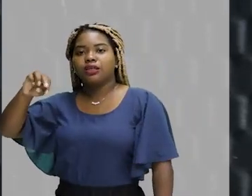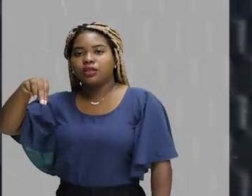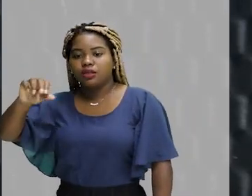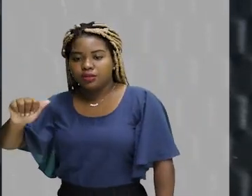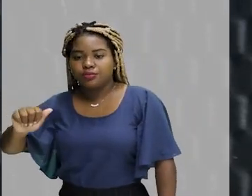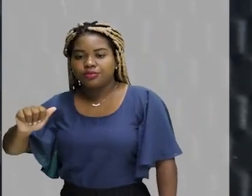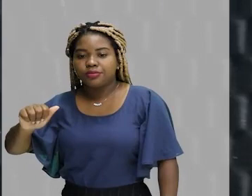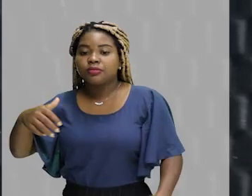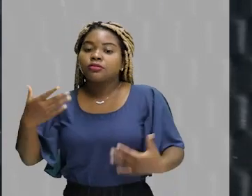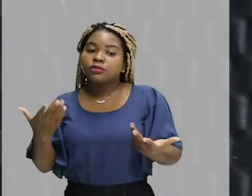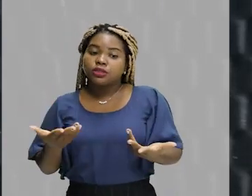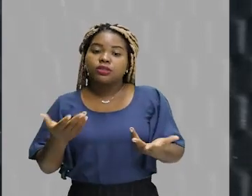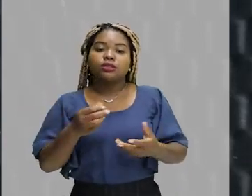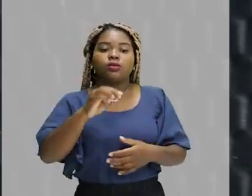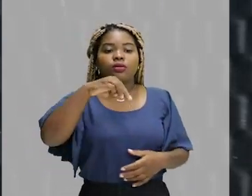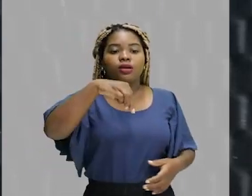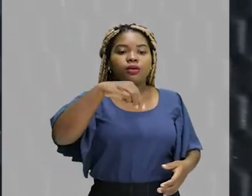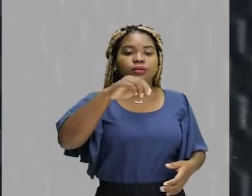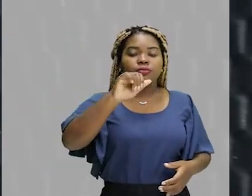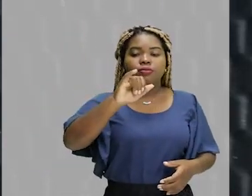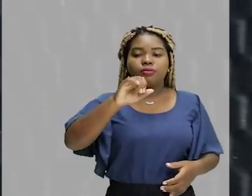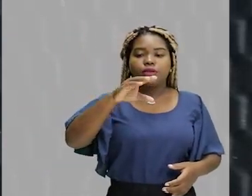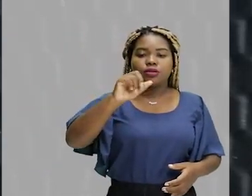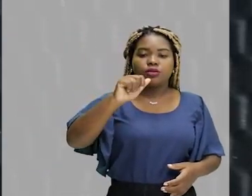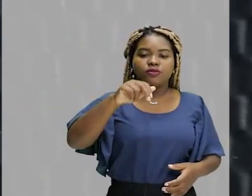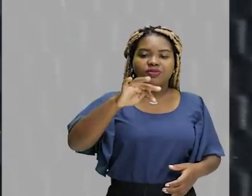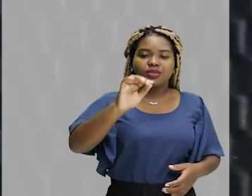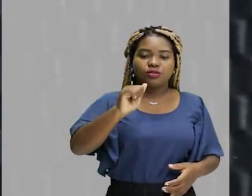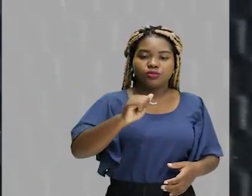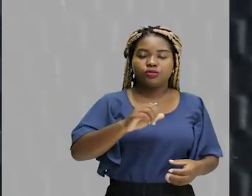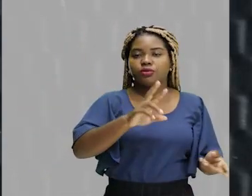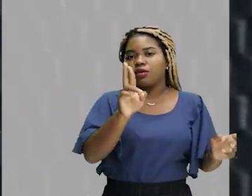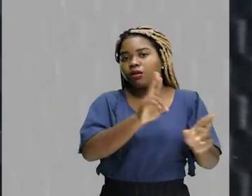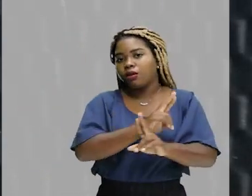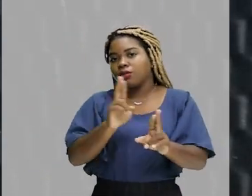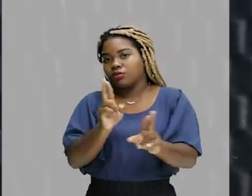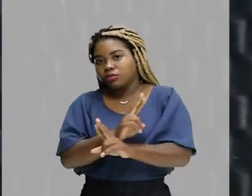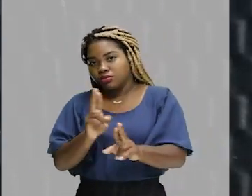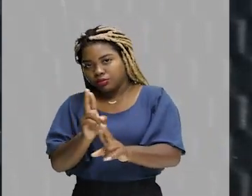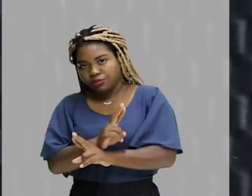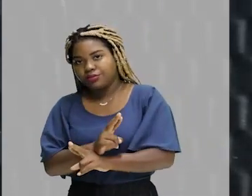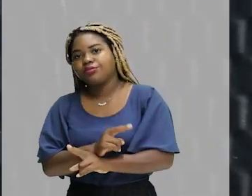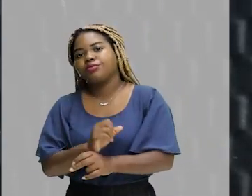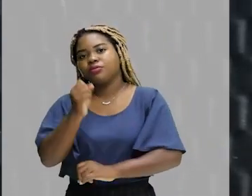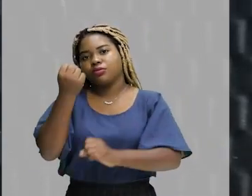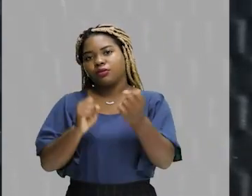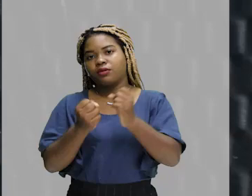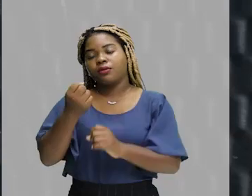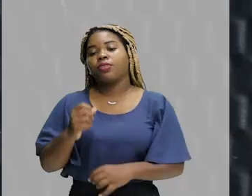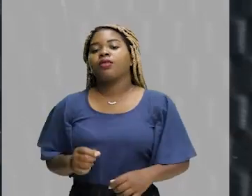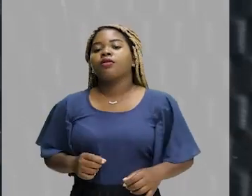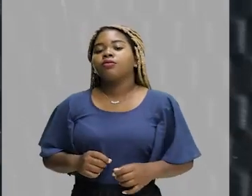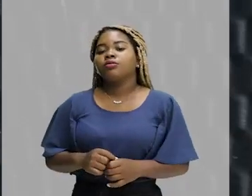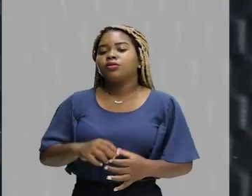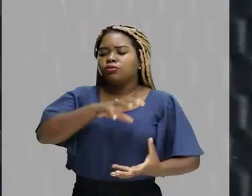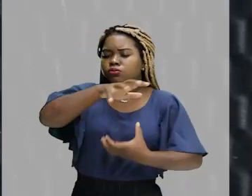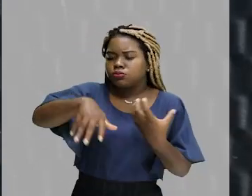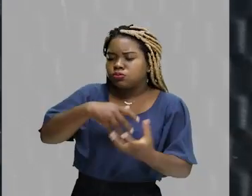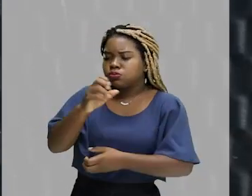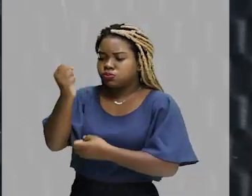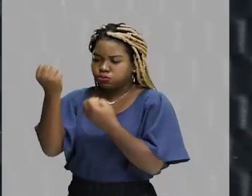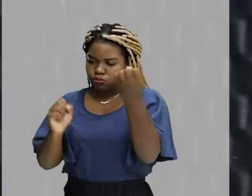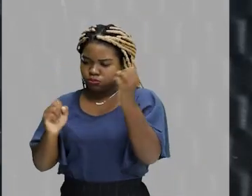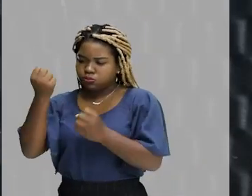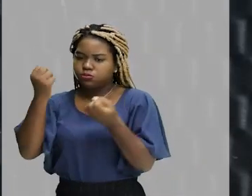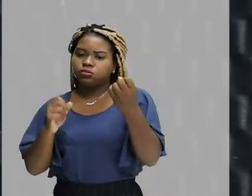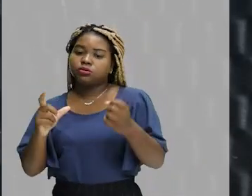Revolução Industrial, obviamente. Essa Revolução Industrial ela tem um berço, ela tem geograficamente um